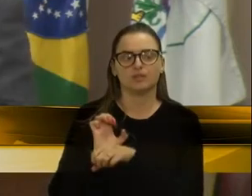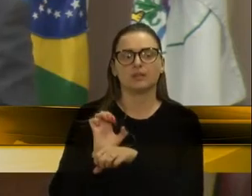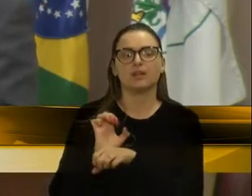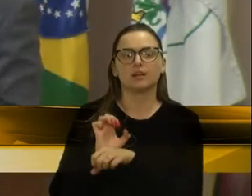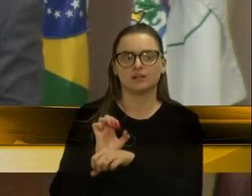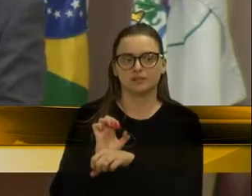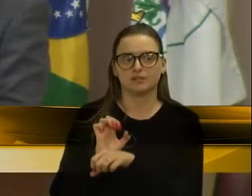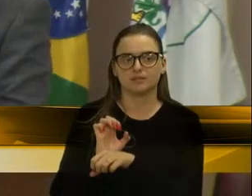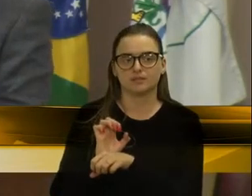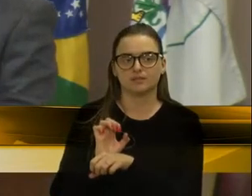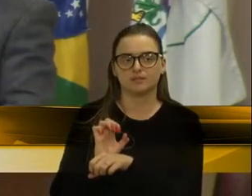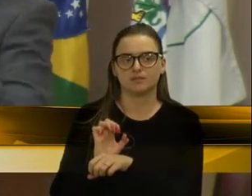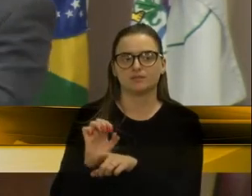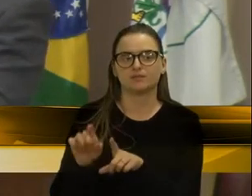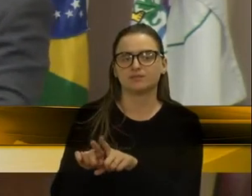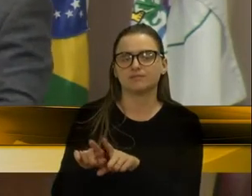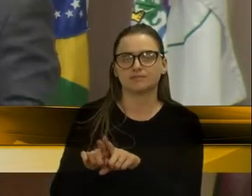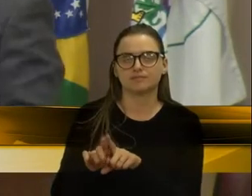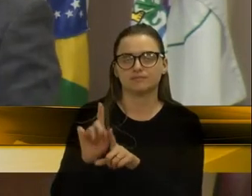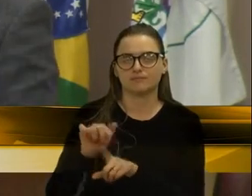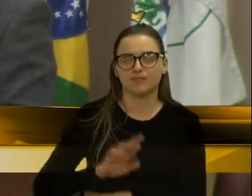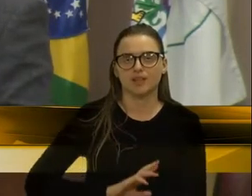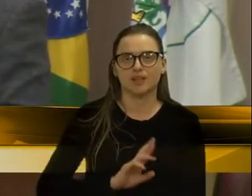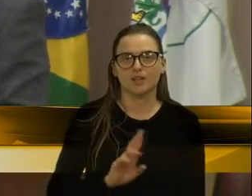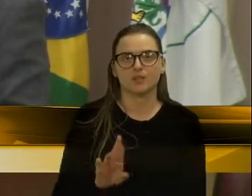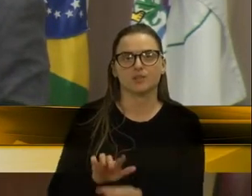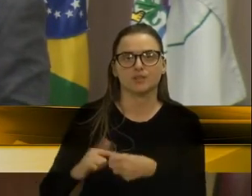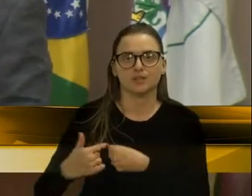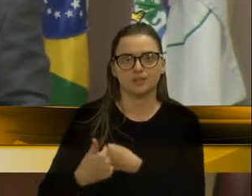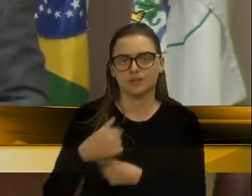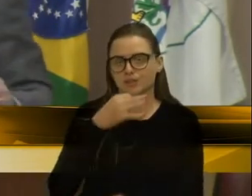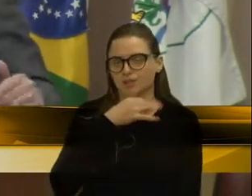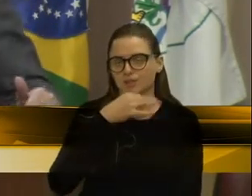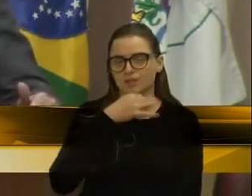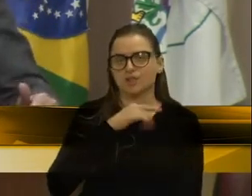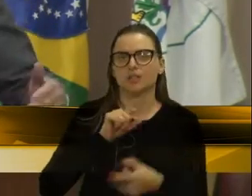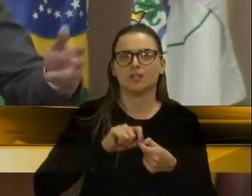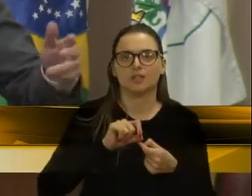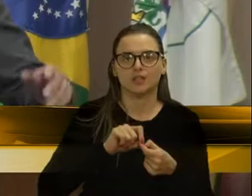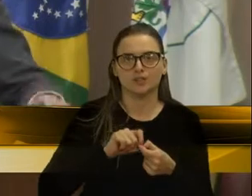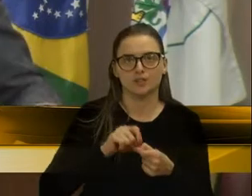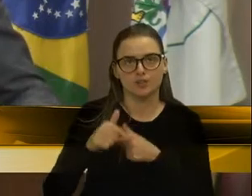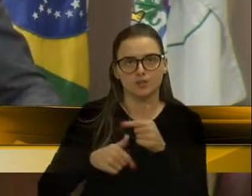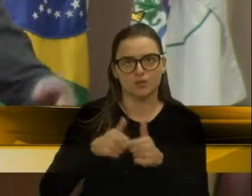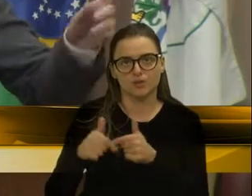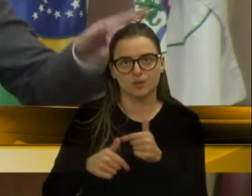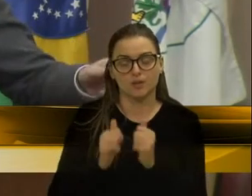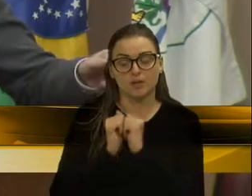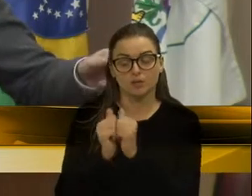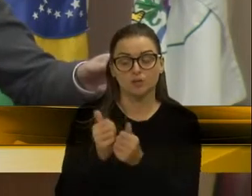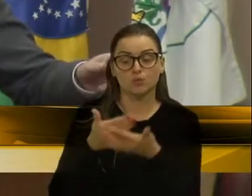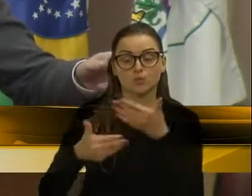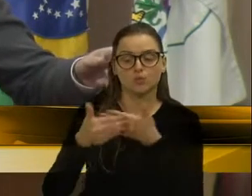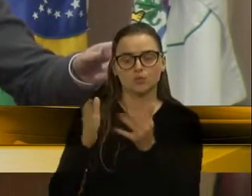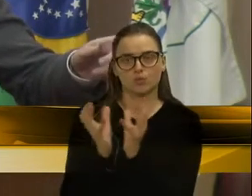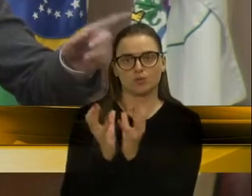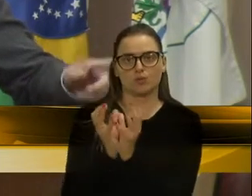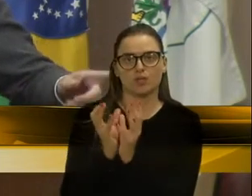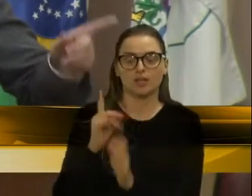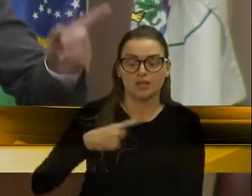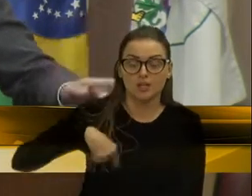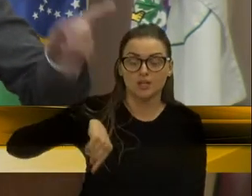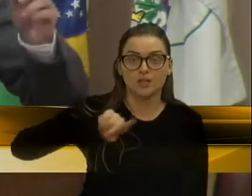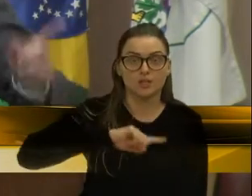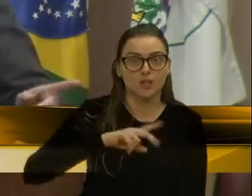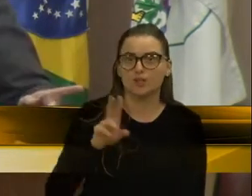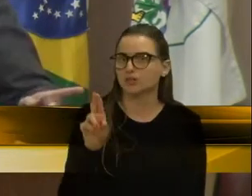presidente da fecomércio representando o município de caxias do sul e fazendo meu trabalho nome de todos os colegas nós nunca